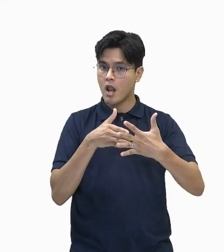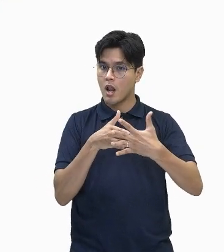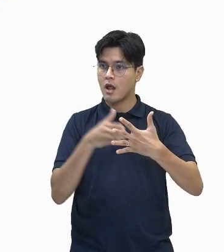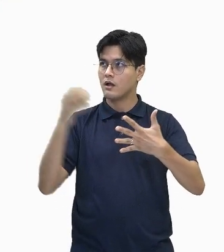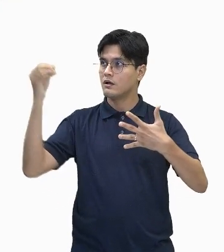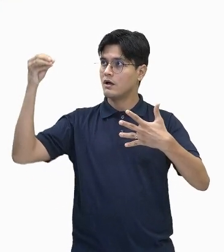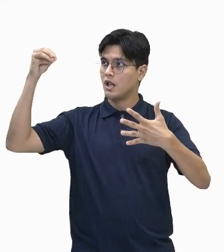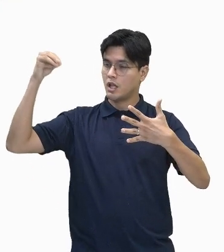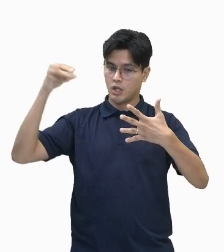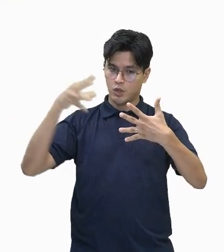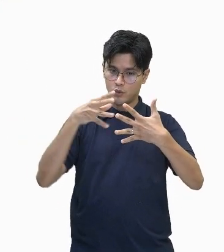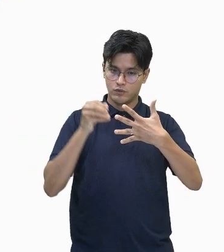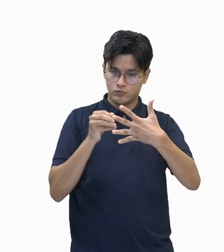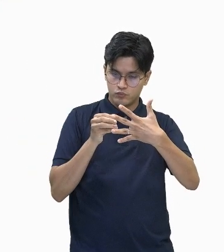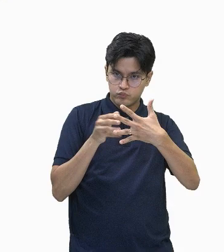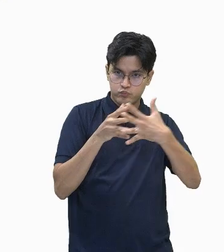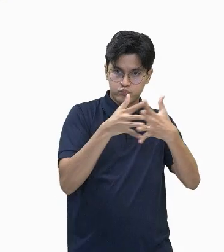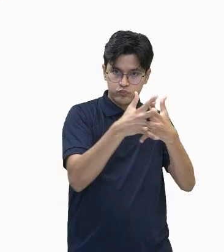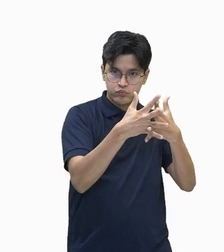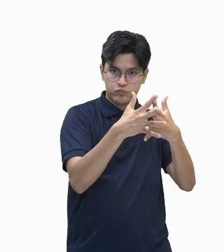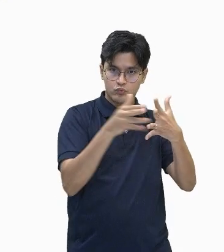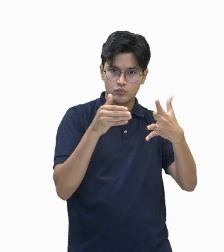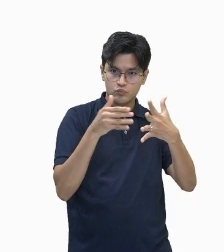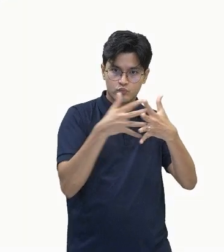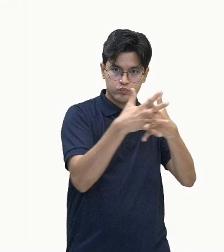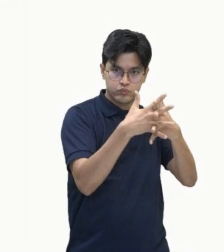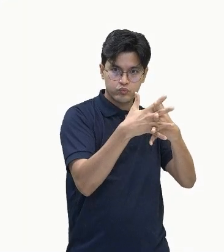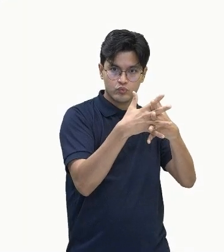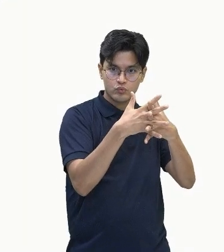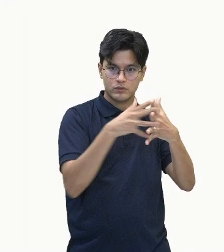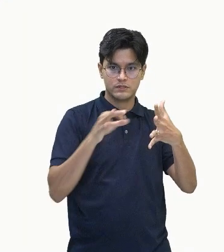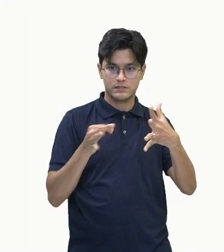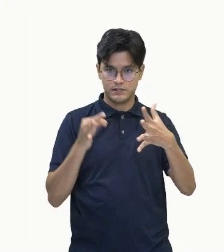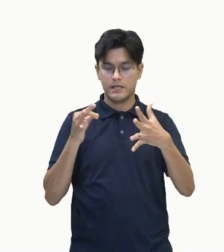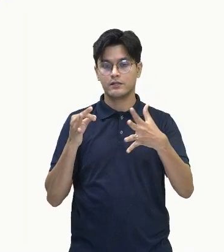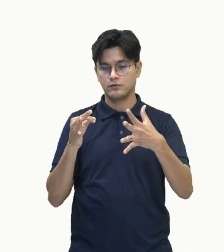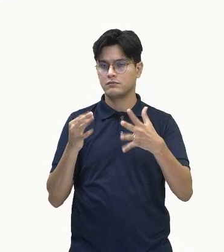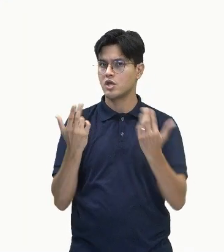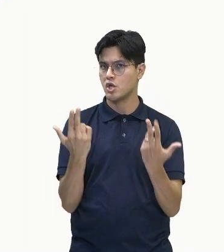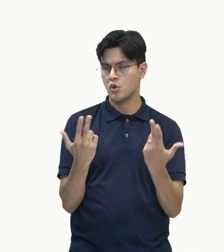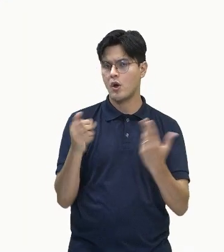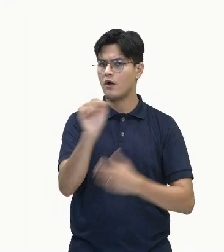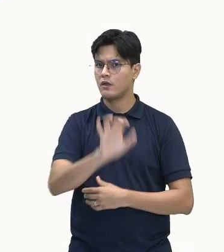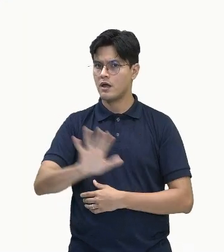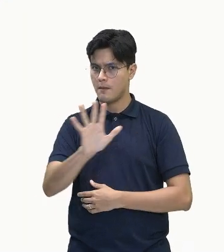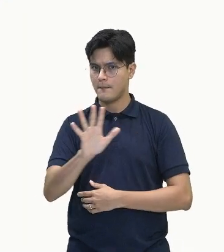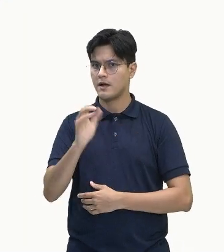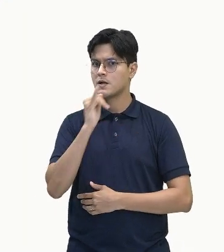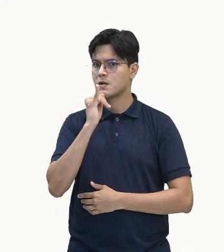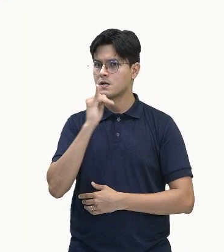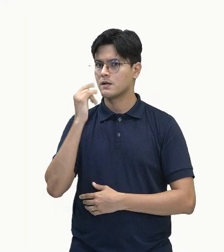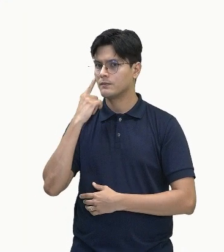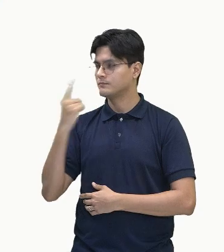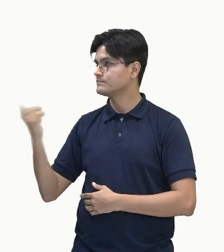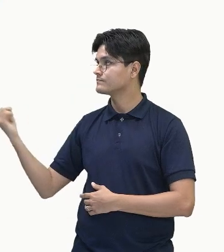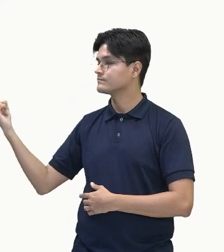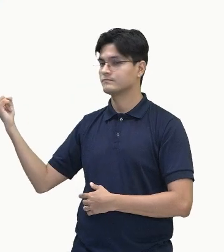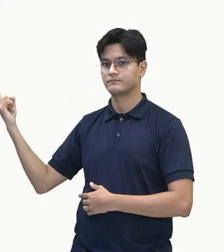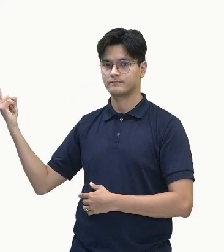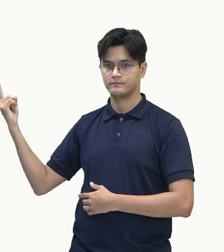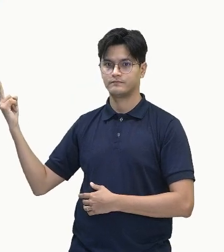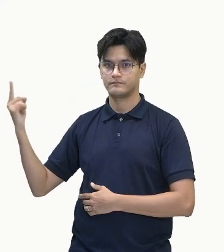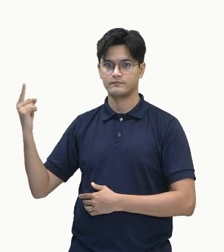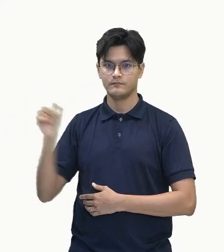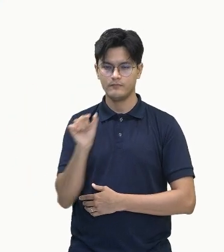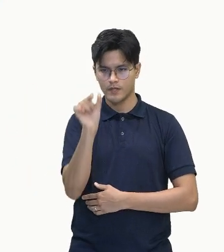agora, como lá no experimento de Thomas Young, nessa imagem que você vê, a luz, ao atingir esse anteparo com pequenas fendas,